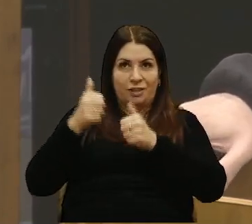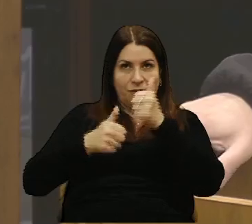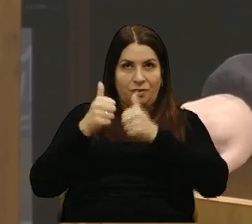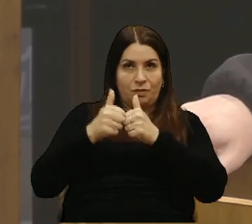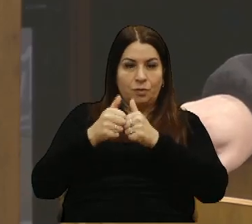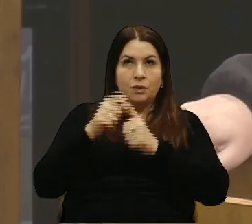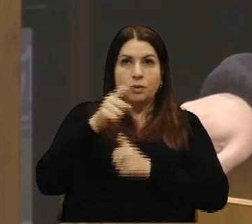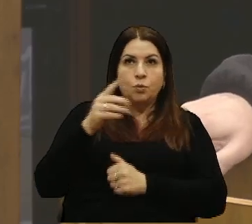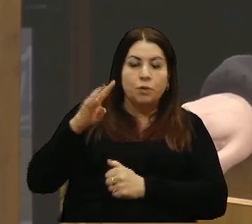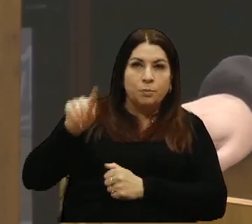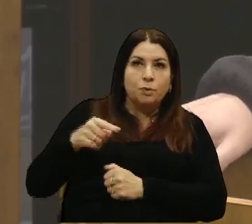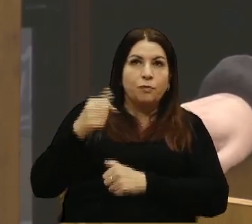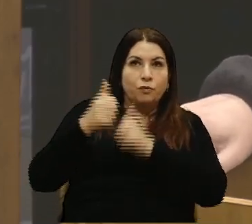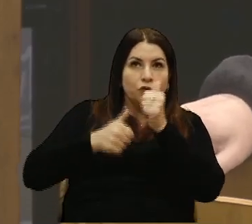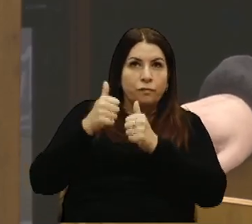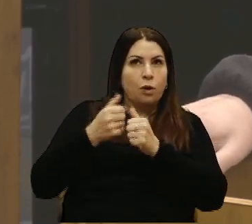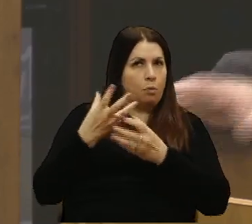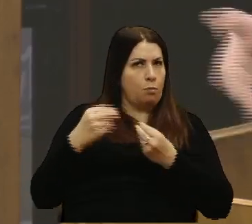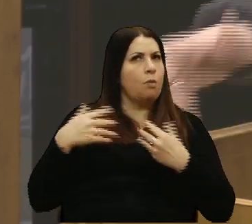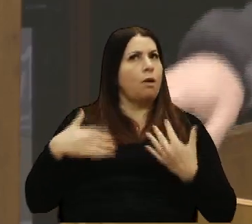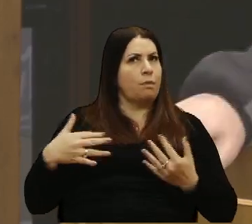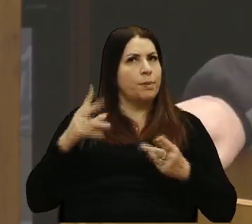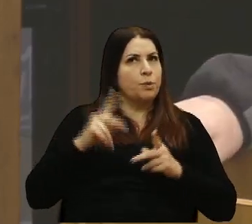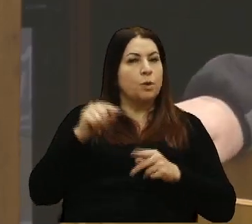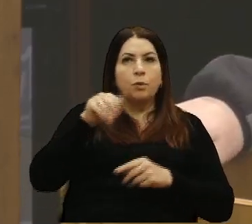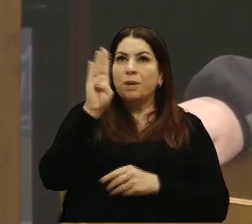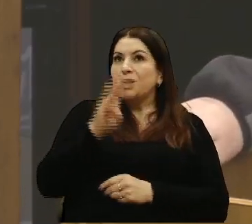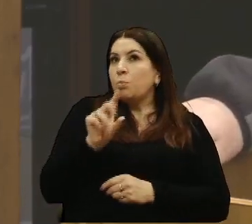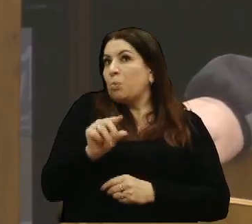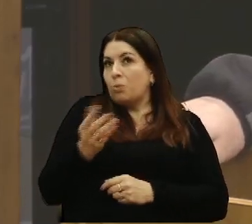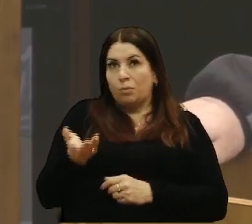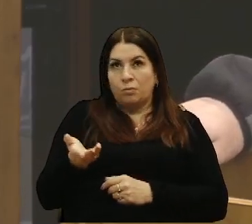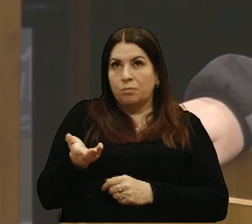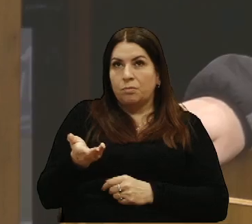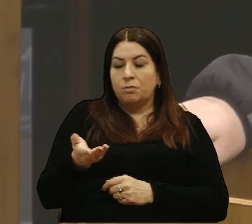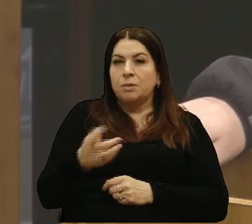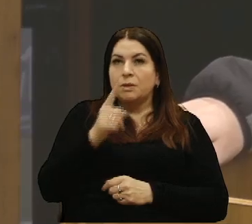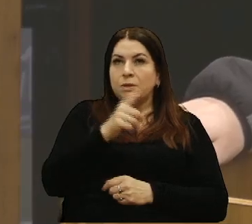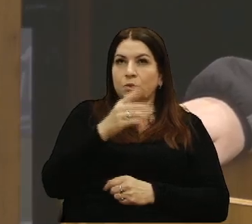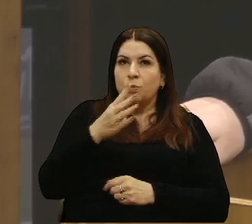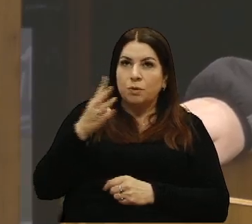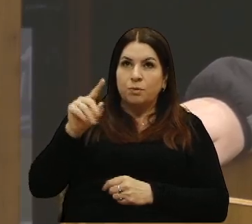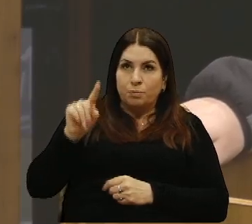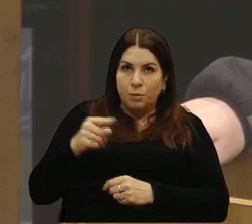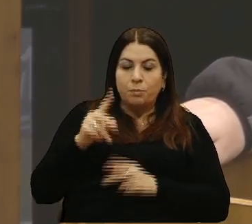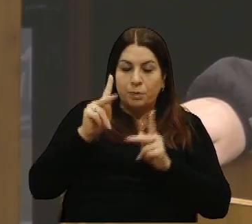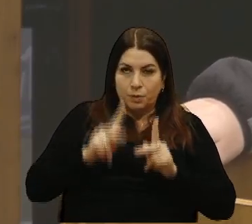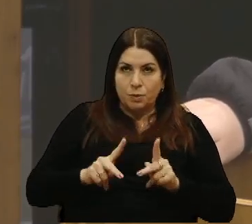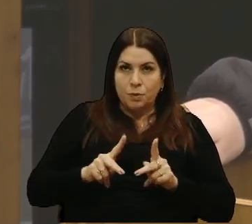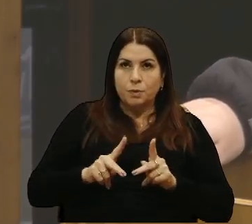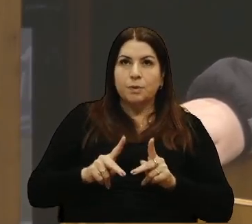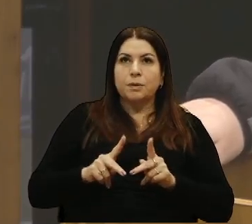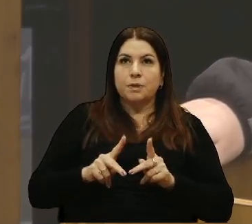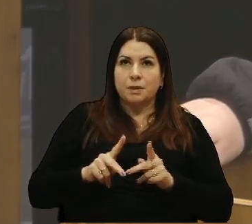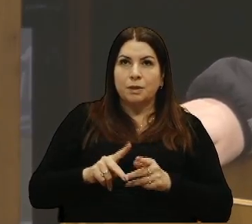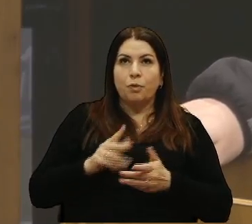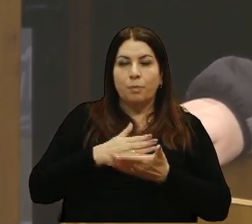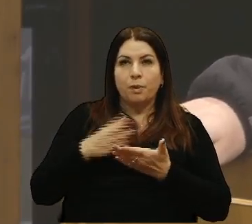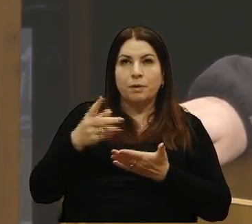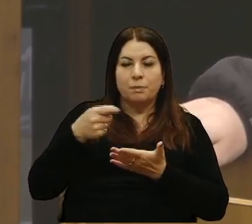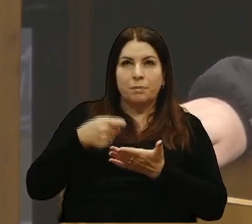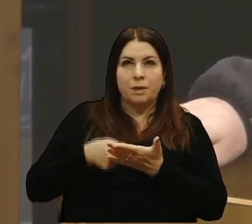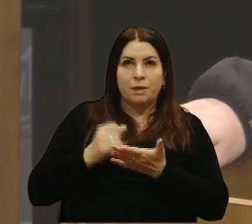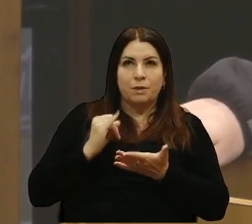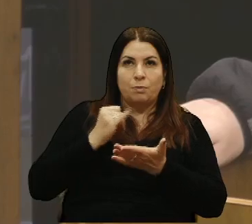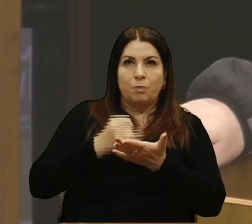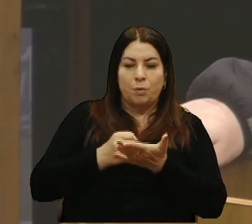144 mil pessoas, no futebol é muita gente. Agora, no Brasil é pouca. E são 144 mil pessoas que passam a pagar